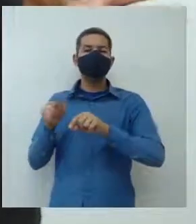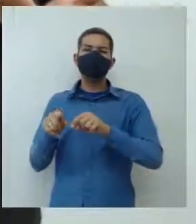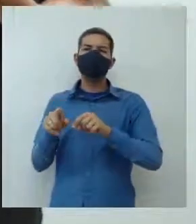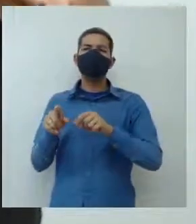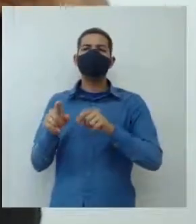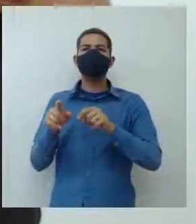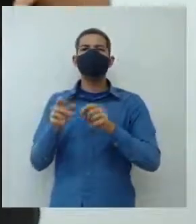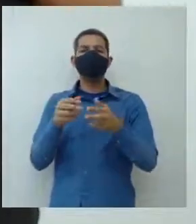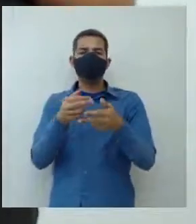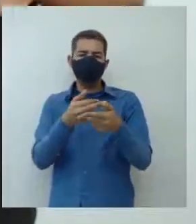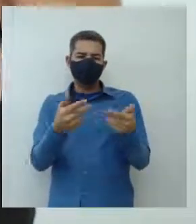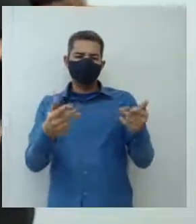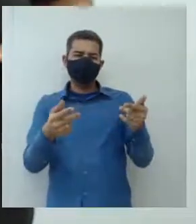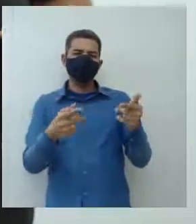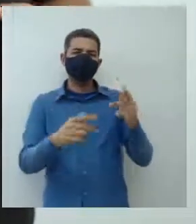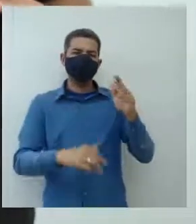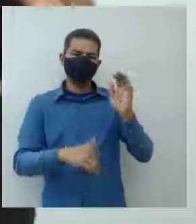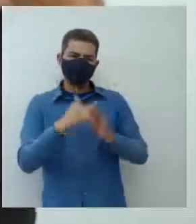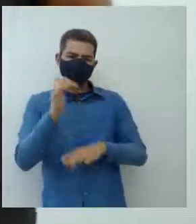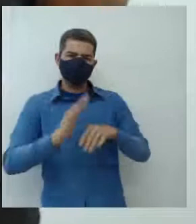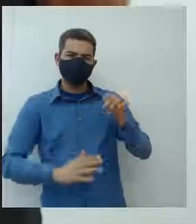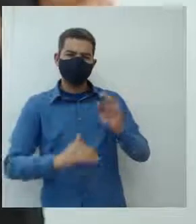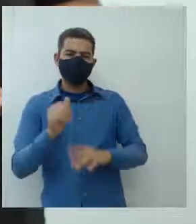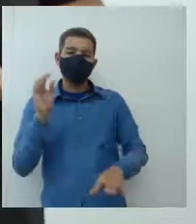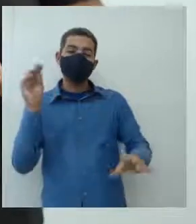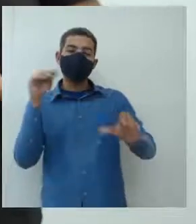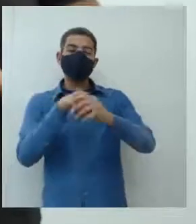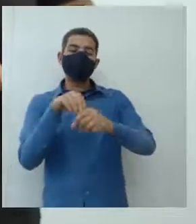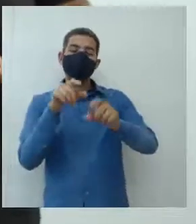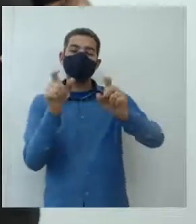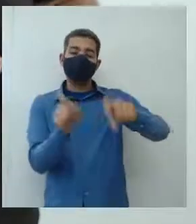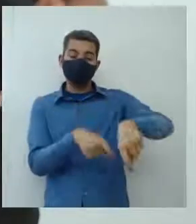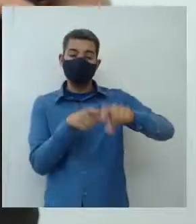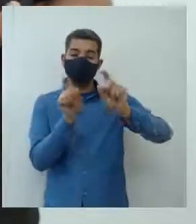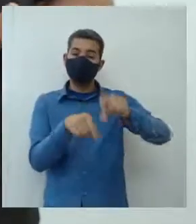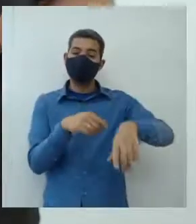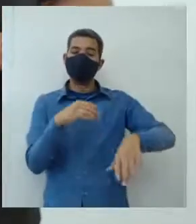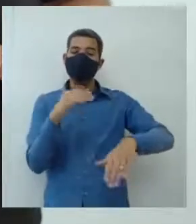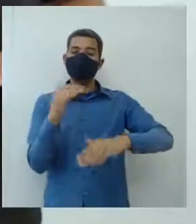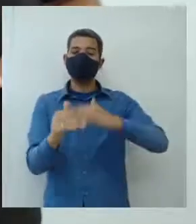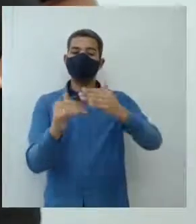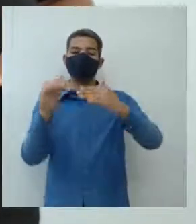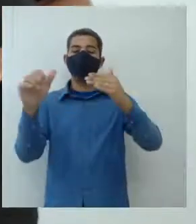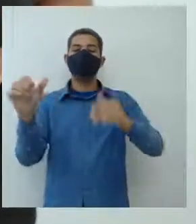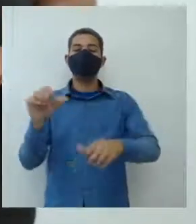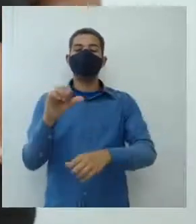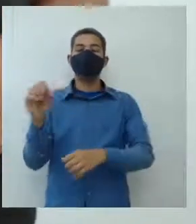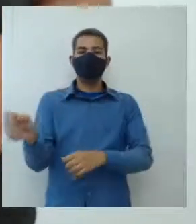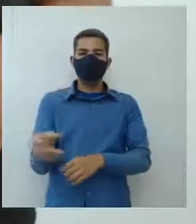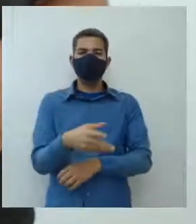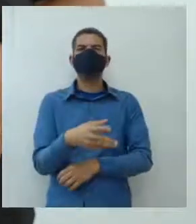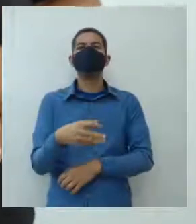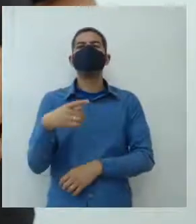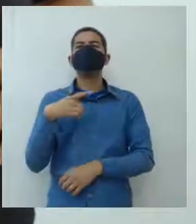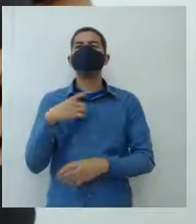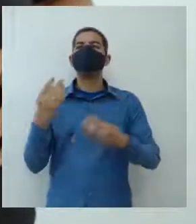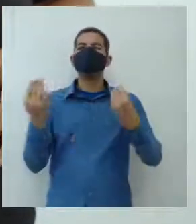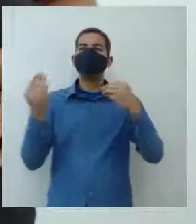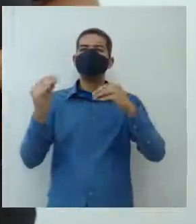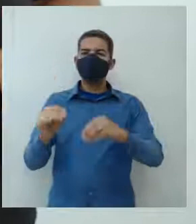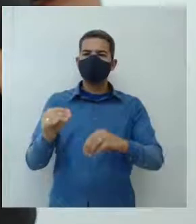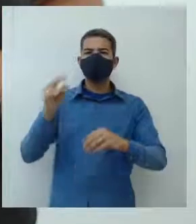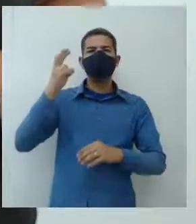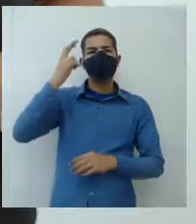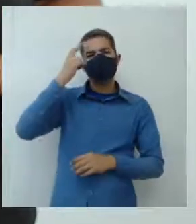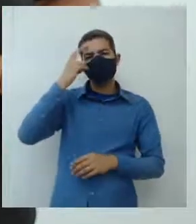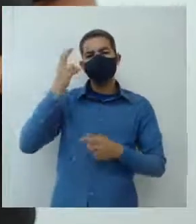várias técnicas que entraram dentro do campo, modernizaram esse campo. Então, a inserção de máquinas, a inserção de novas